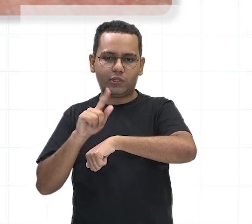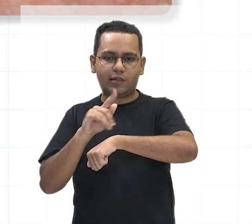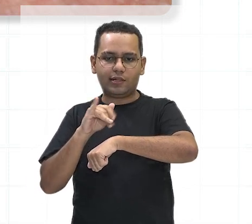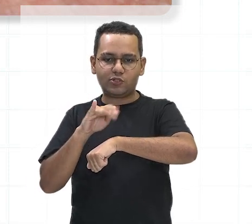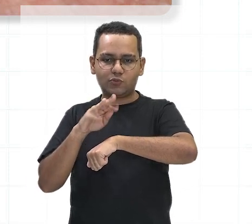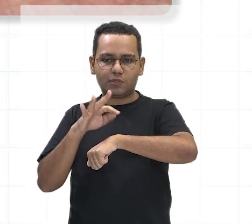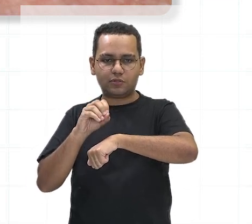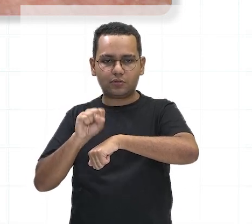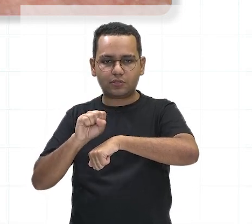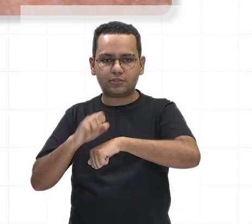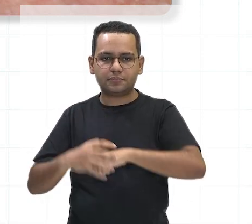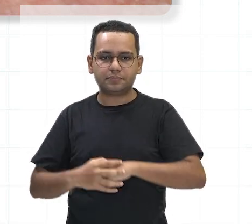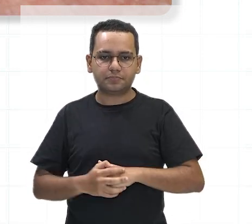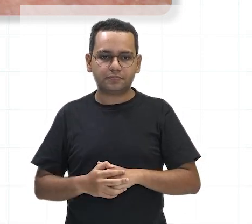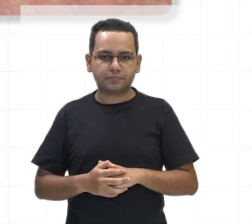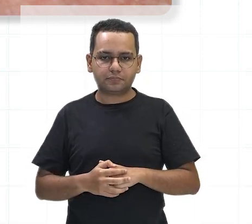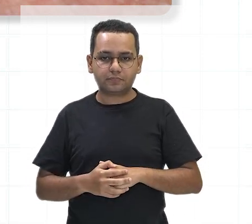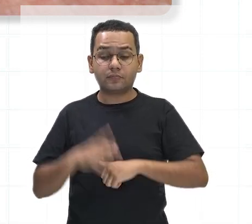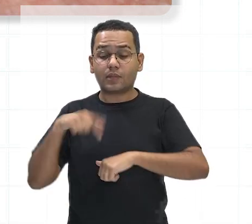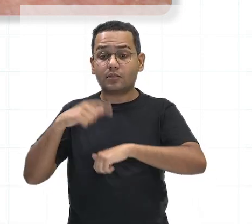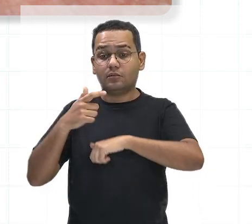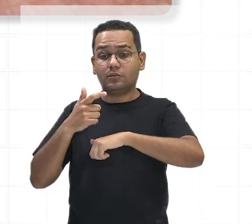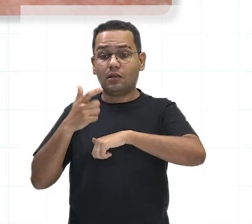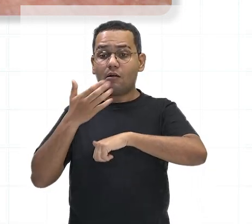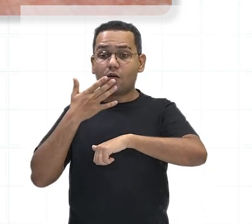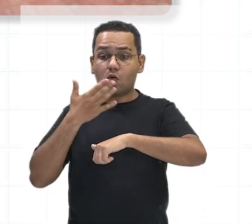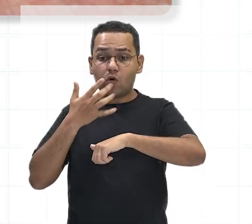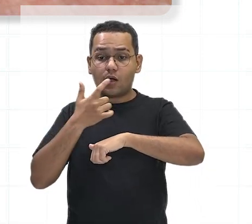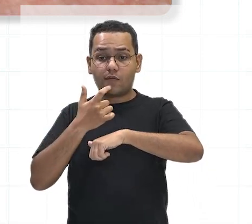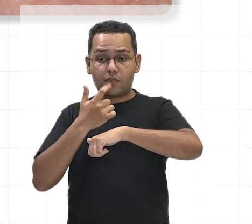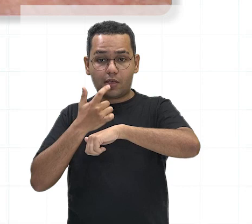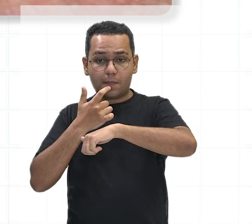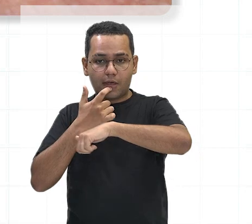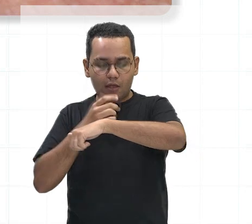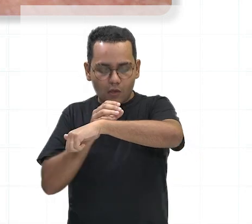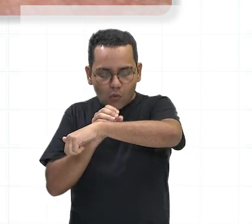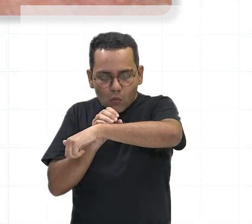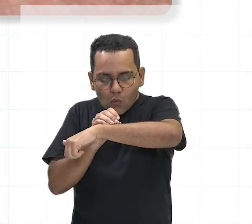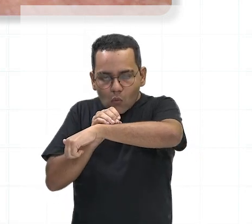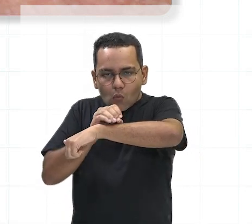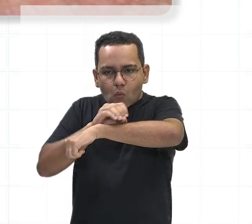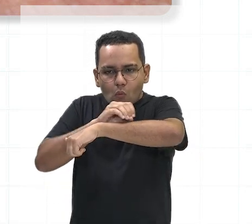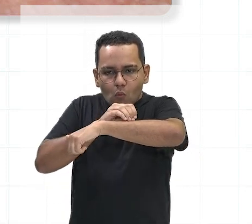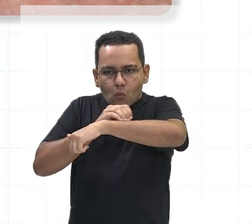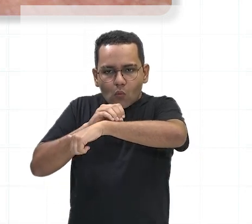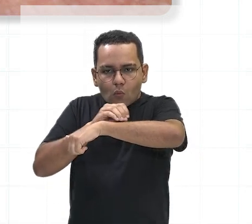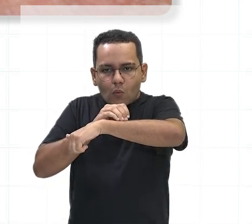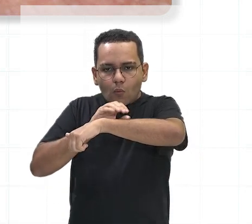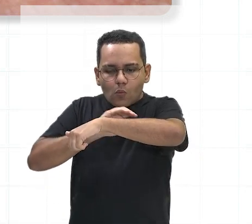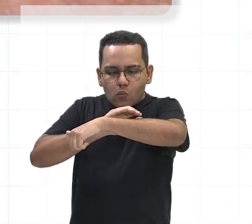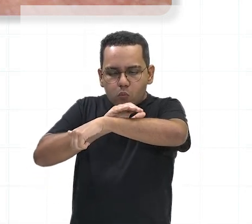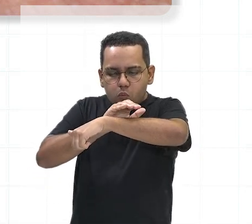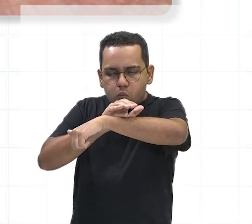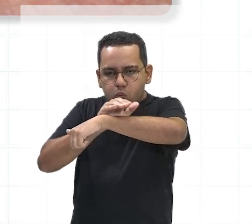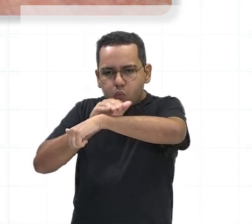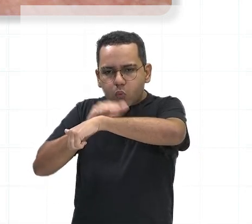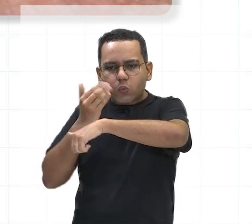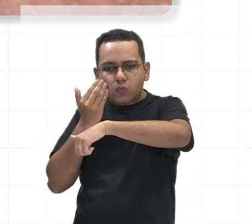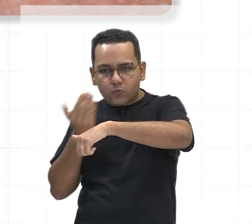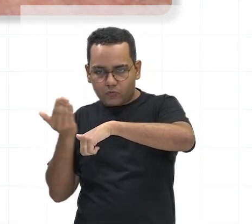leishmaniose tegumentar, elas são avermelhadas, ovaladas e com bordas delimitadas, né?